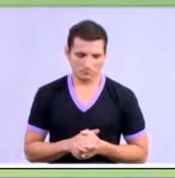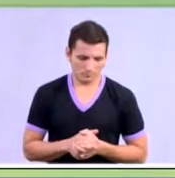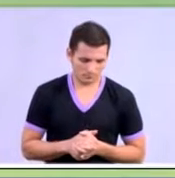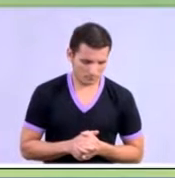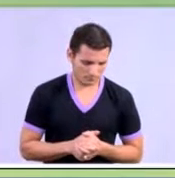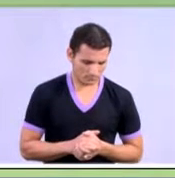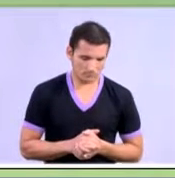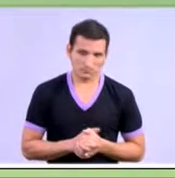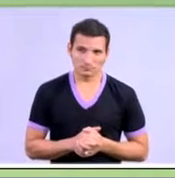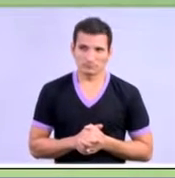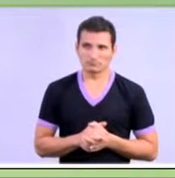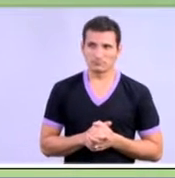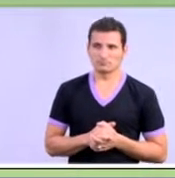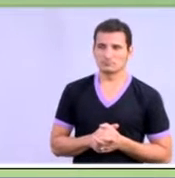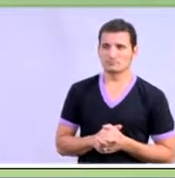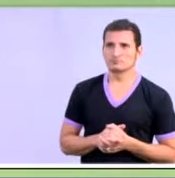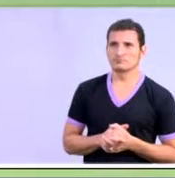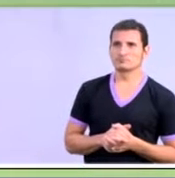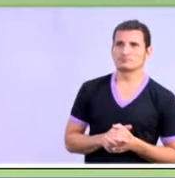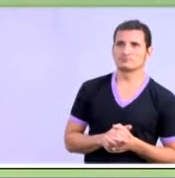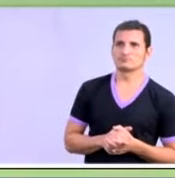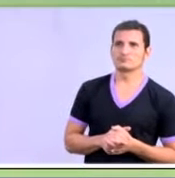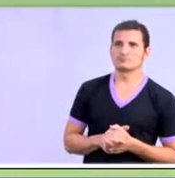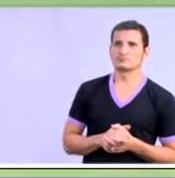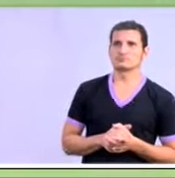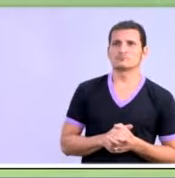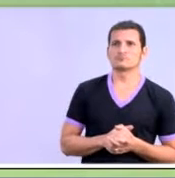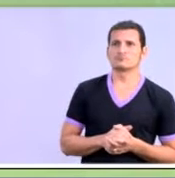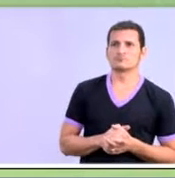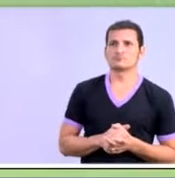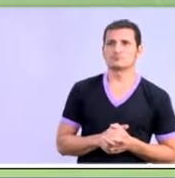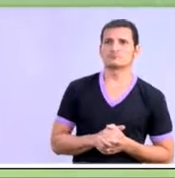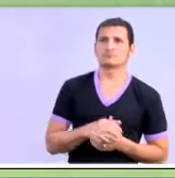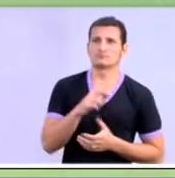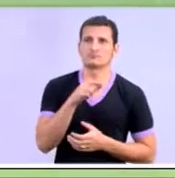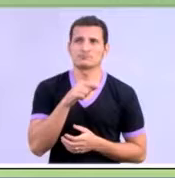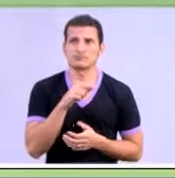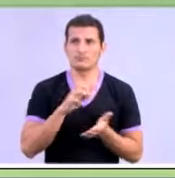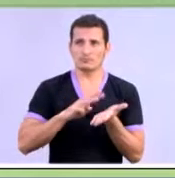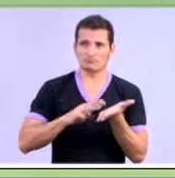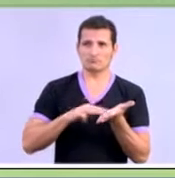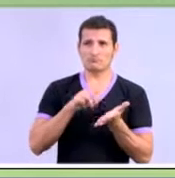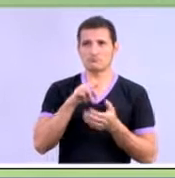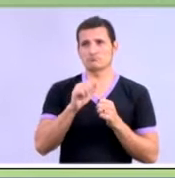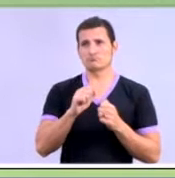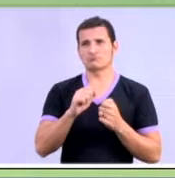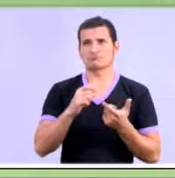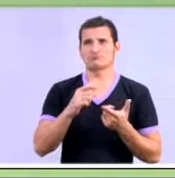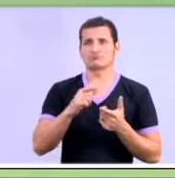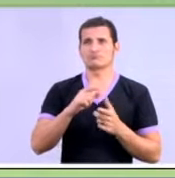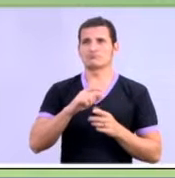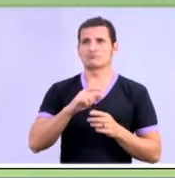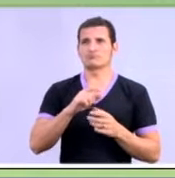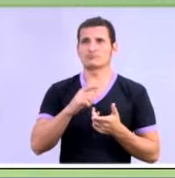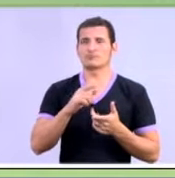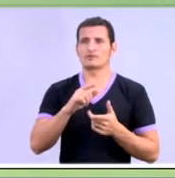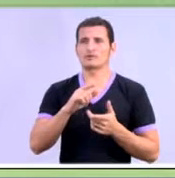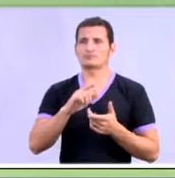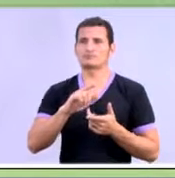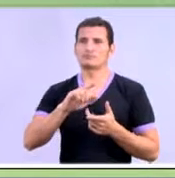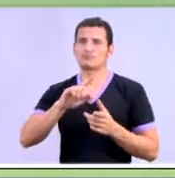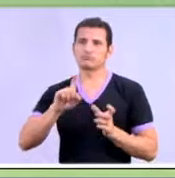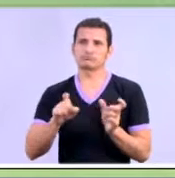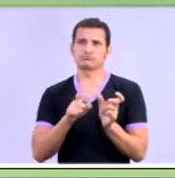aos conceitos, gente, né? Um método pode executar e não retorna nada. Quando